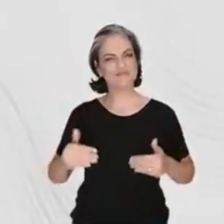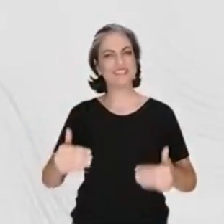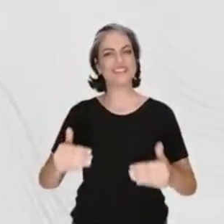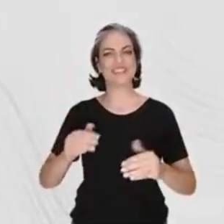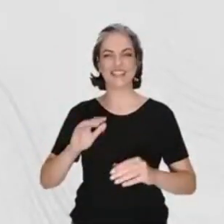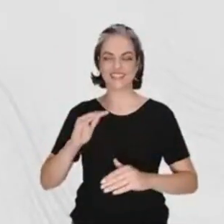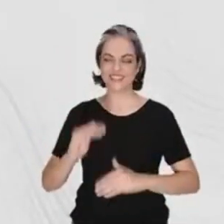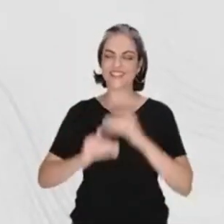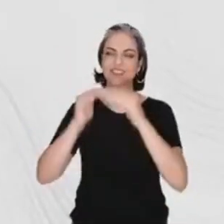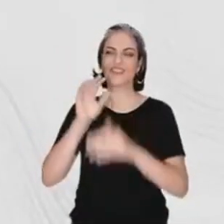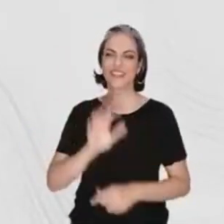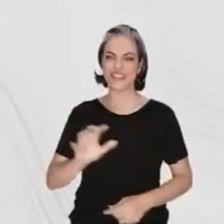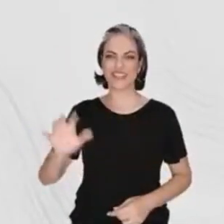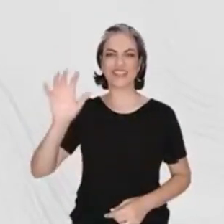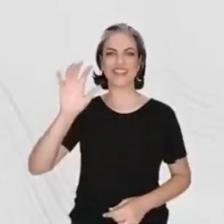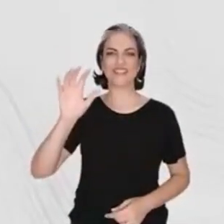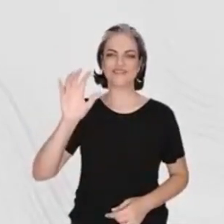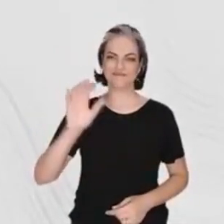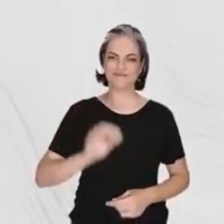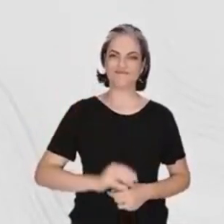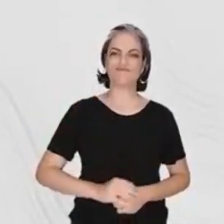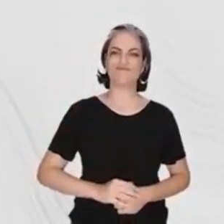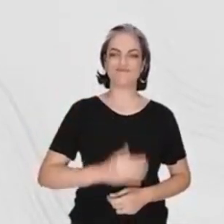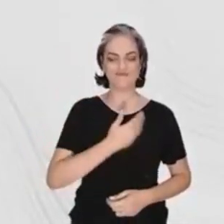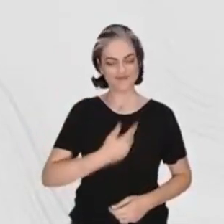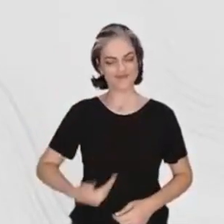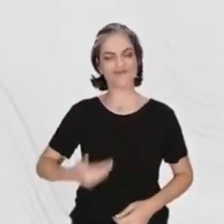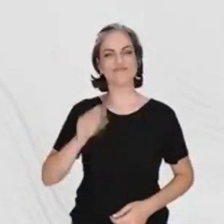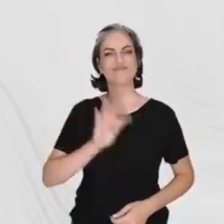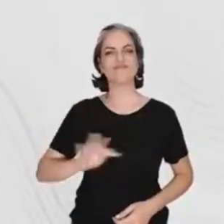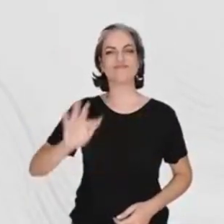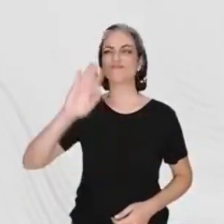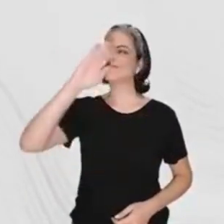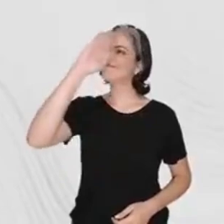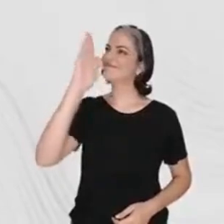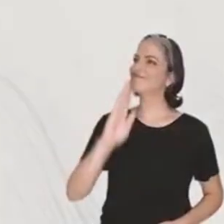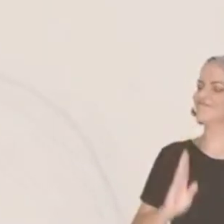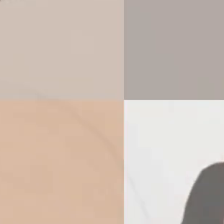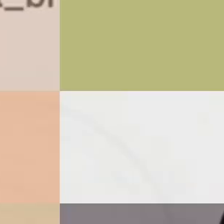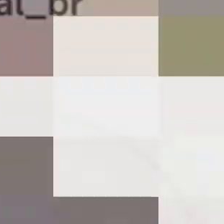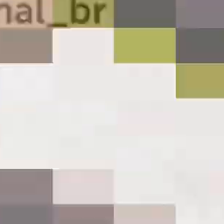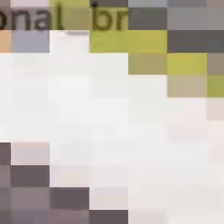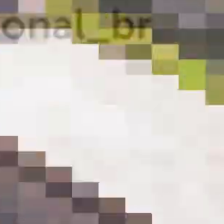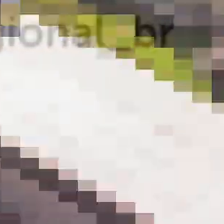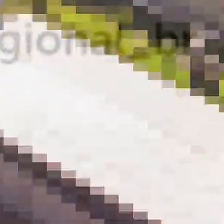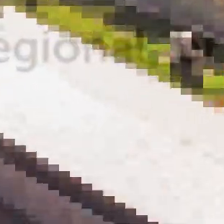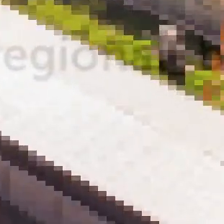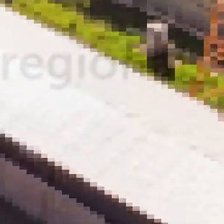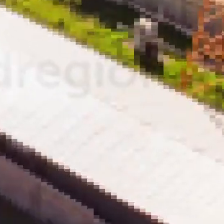Ministério do Desenvolvimento Regional. Governo Federal. Pátria Amada Brasil.